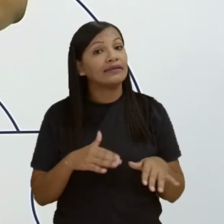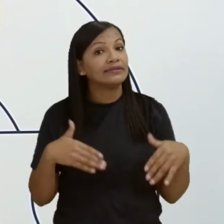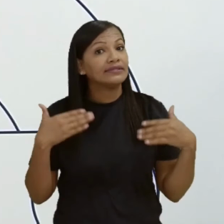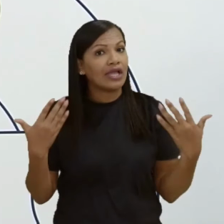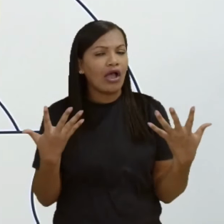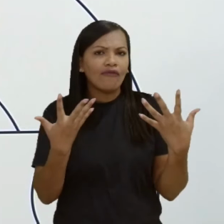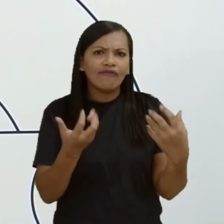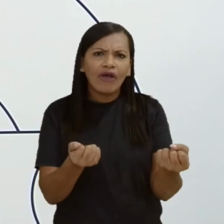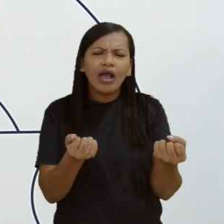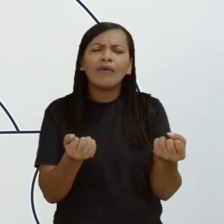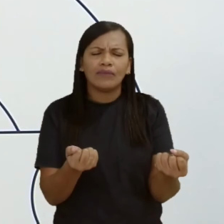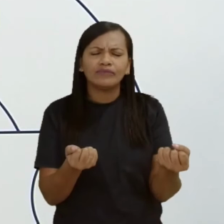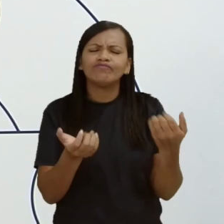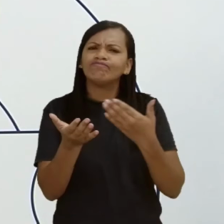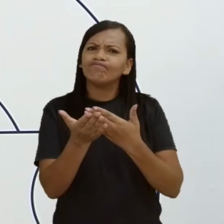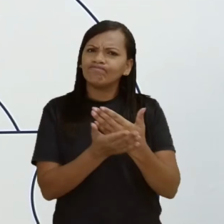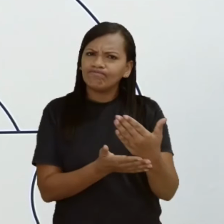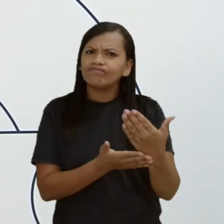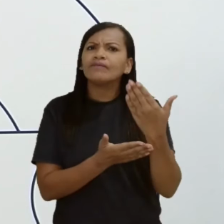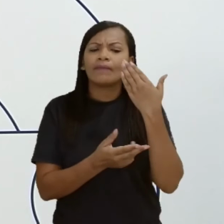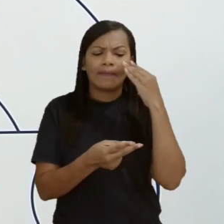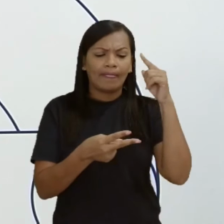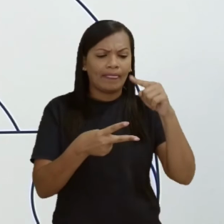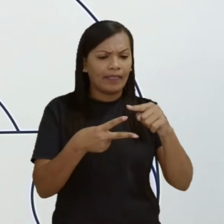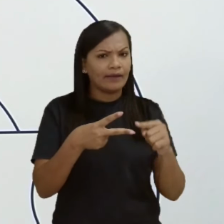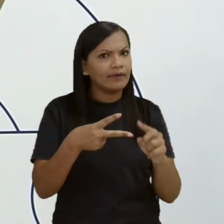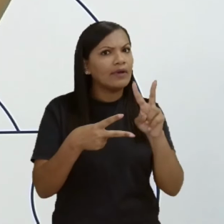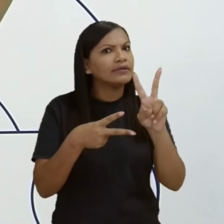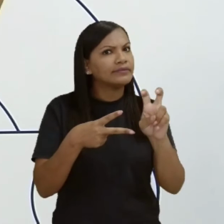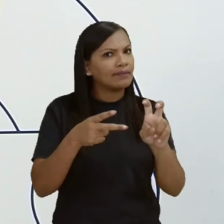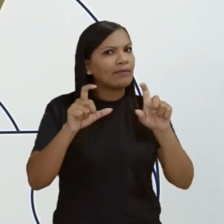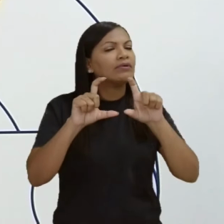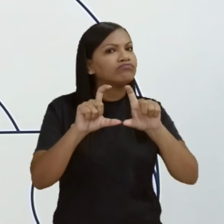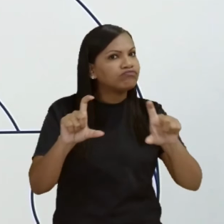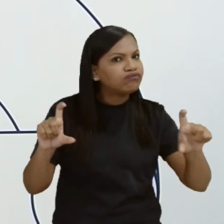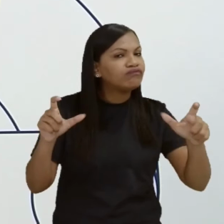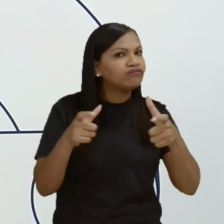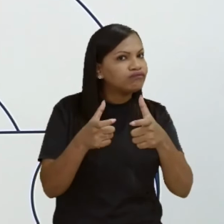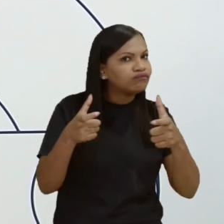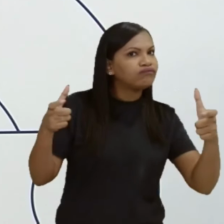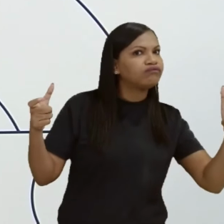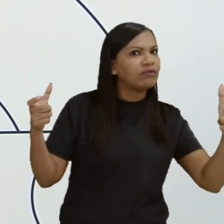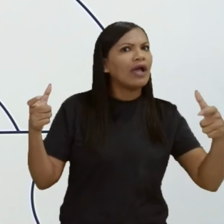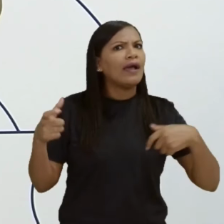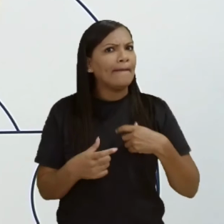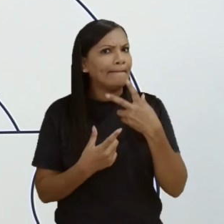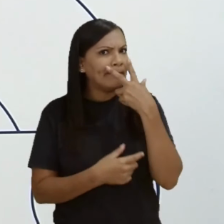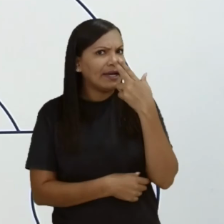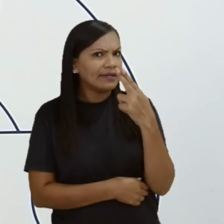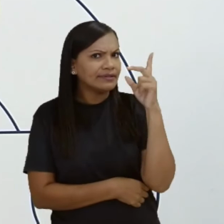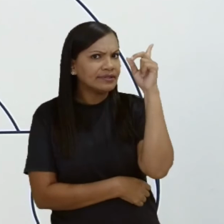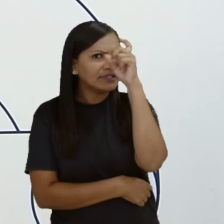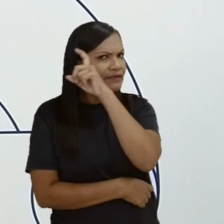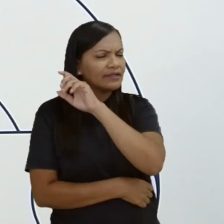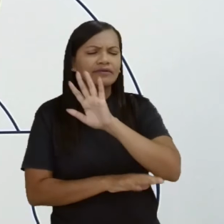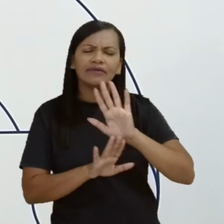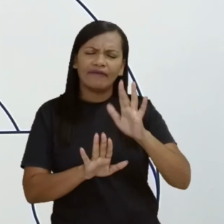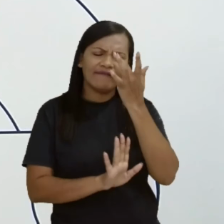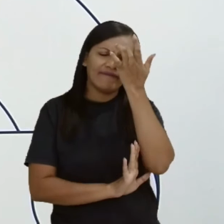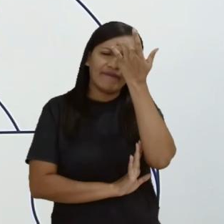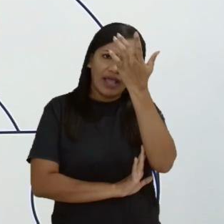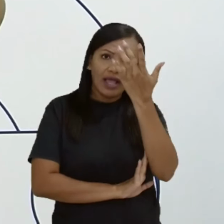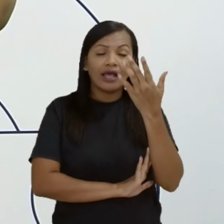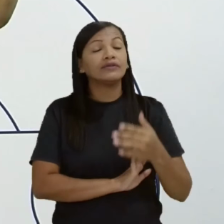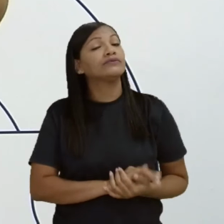Bem, vamos começar aí por esse descritor que é enorme, parece que é um pouco até difícil, mas não é.